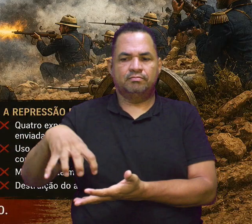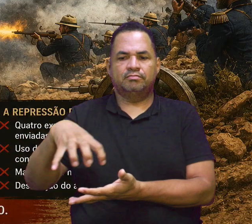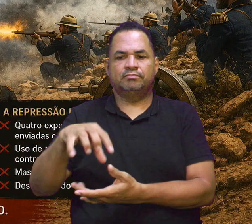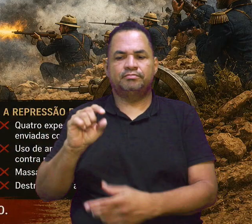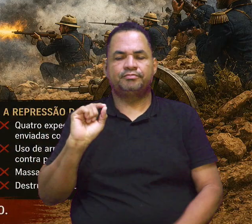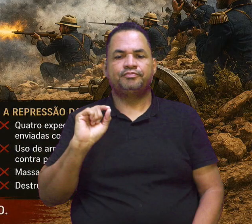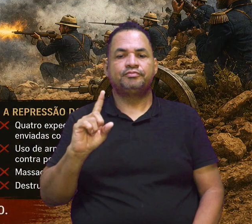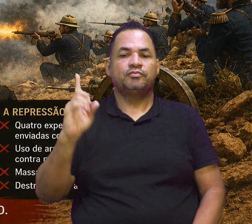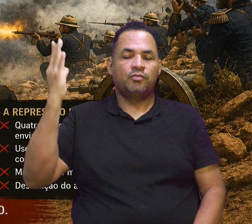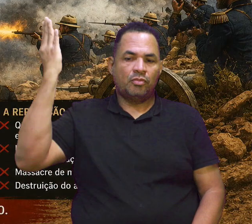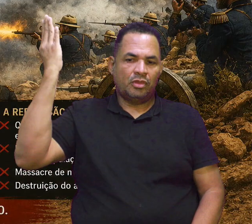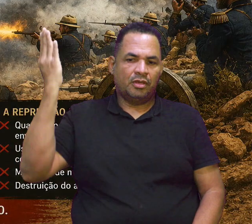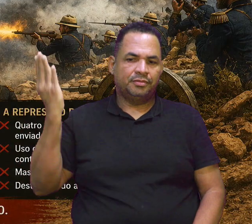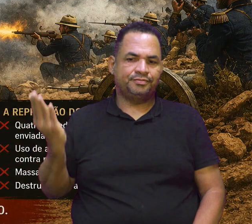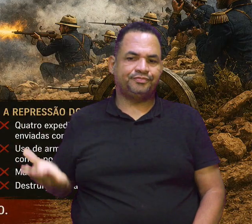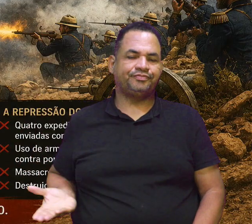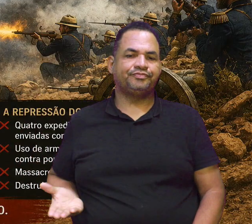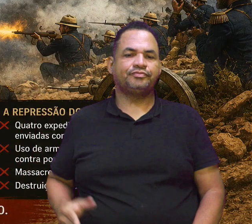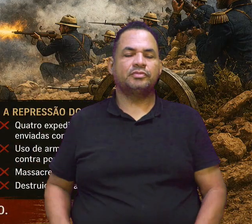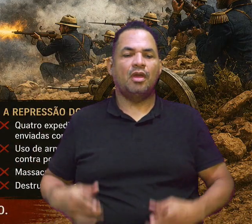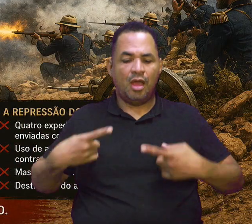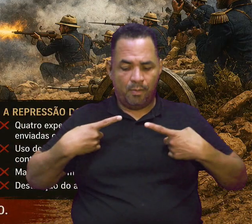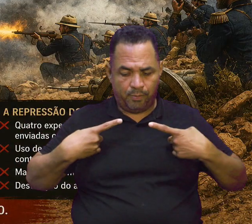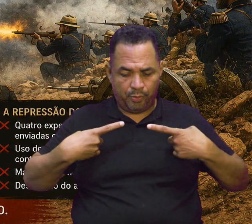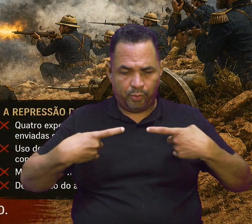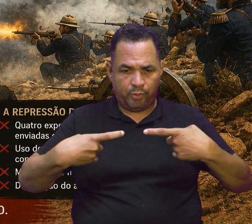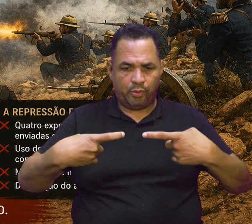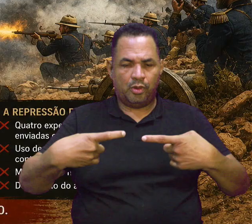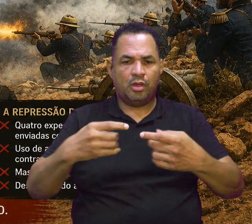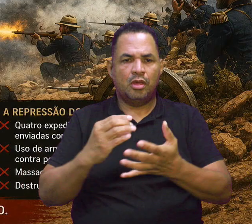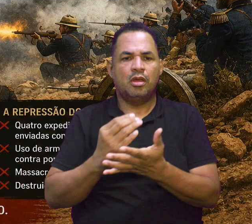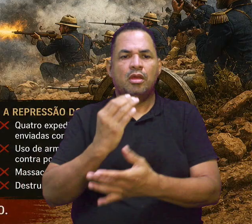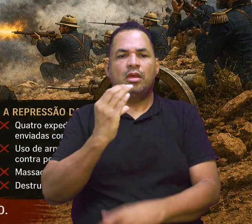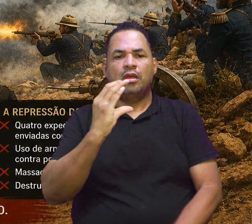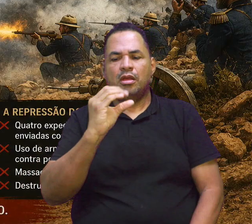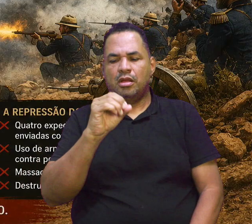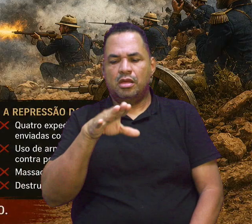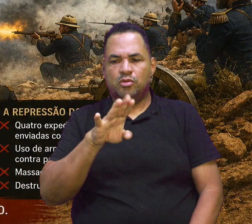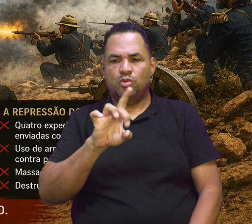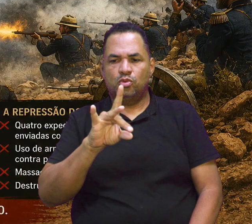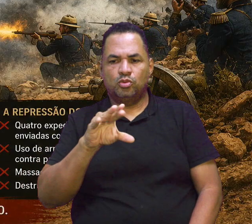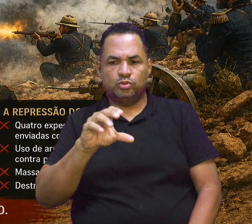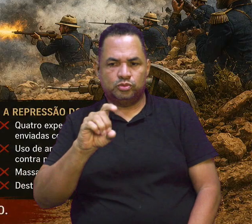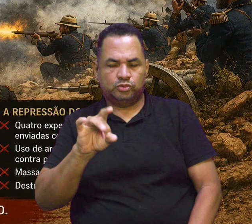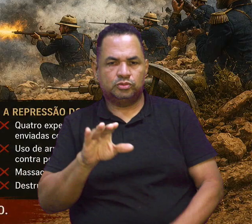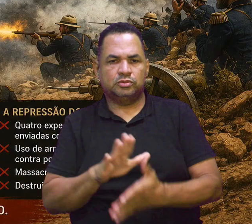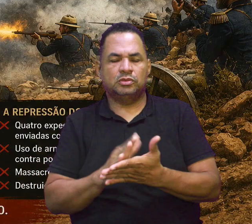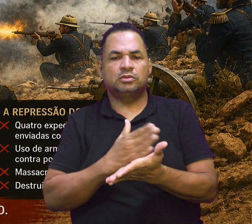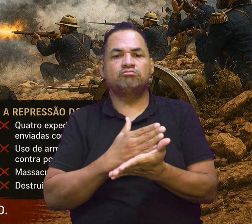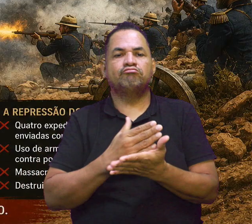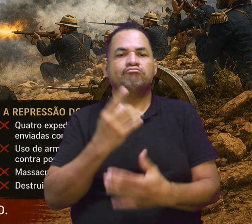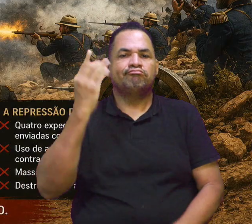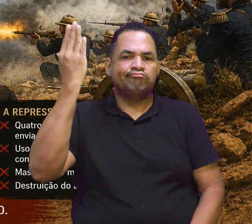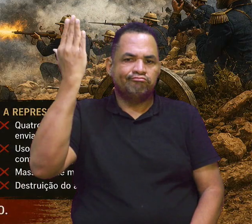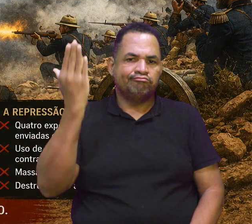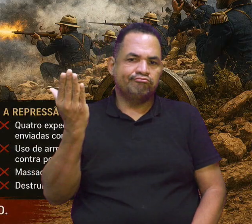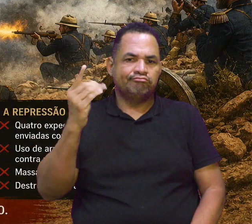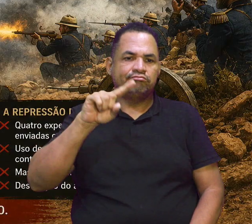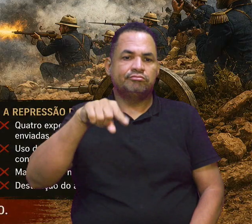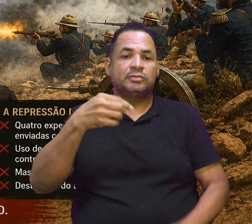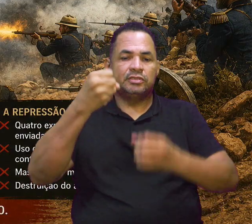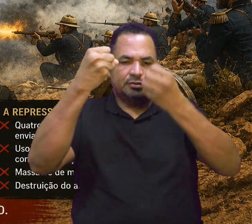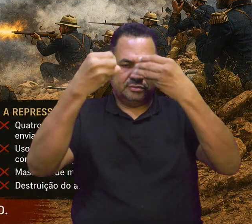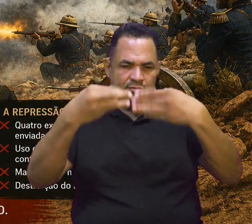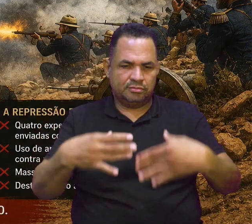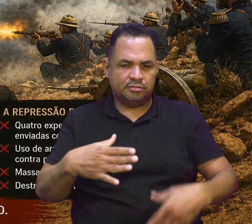nós temos a Guerra de Canudos, essa guerra muito interessante que nós vamos falar daqui a pouquinho. Então já grava aí, já